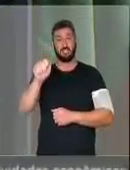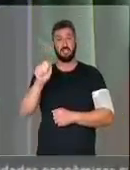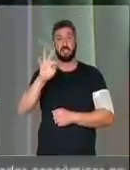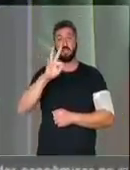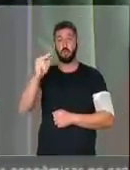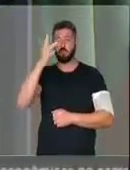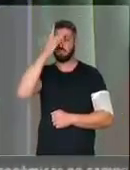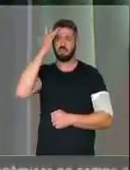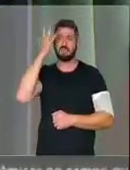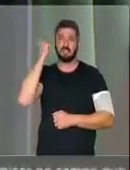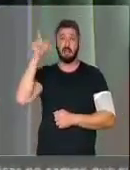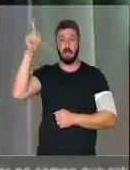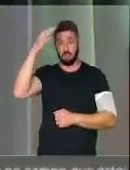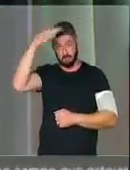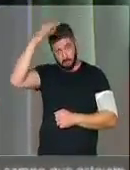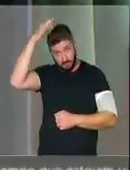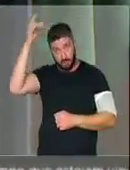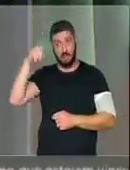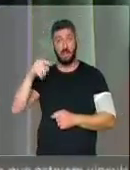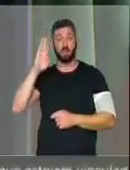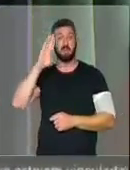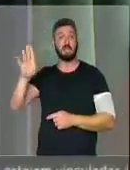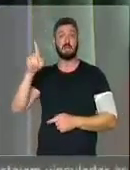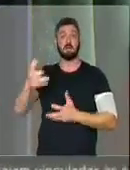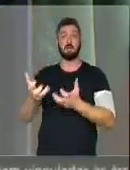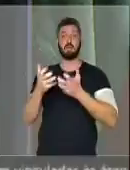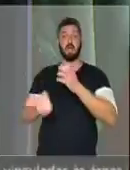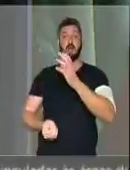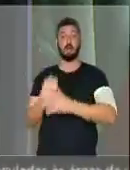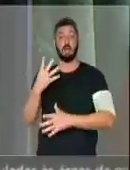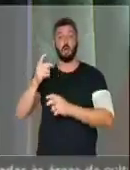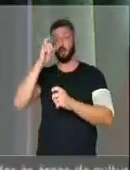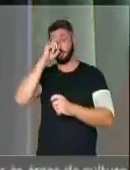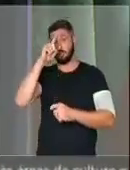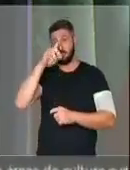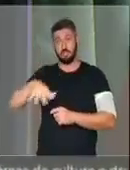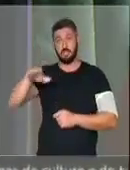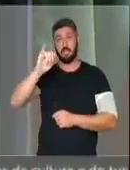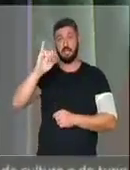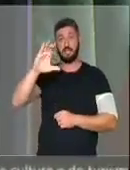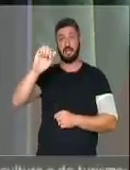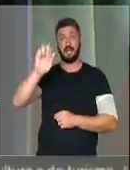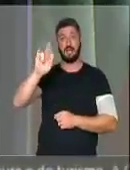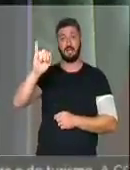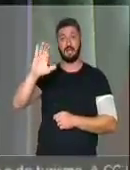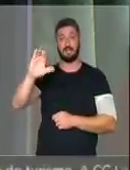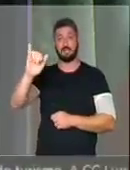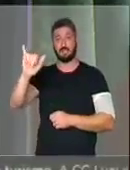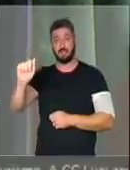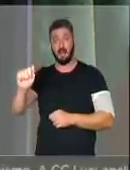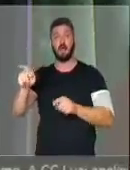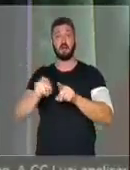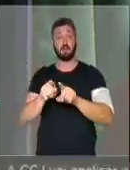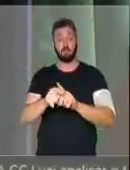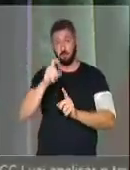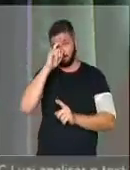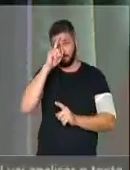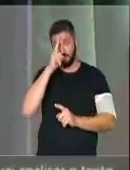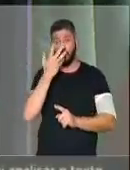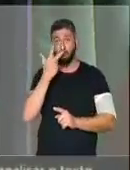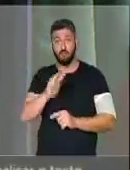as prioridades do Estado do Espírito Santo é construir o Hospital Geral de Cariacica, construir o Hospital, o pronto-socorro do Hospital Infantil e duplicar o infantil.